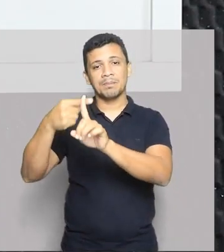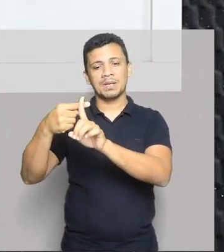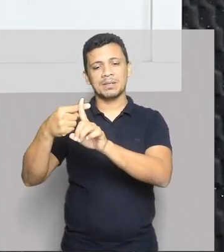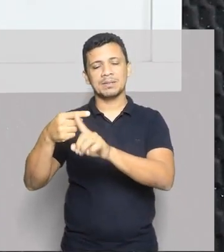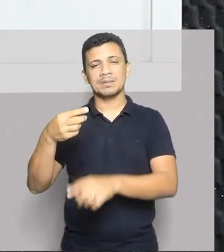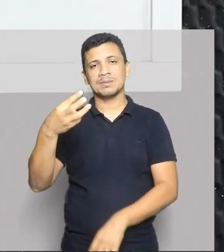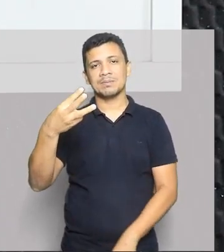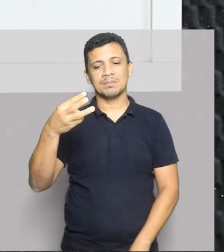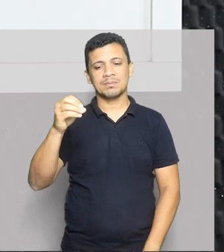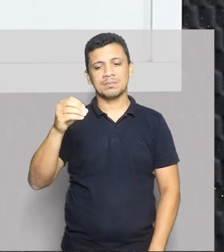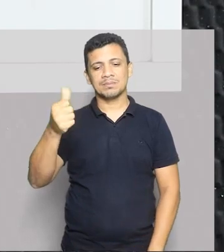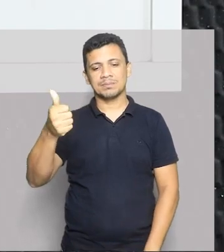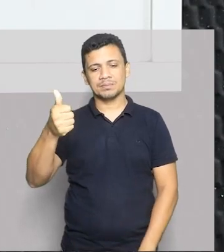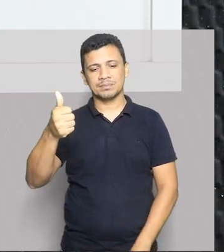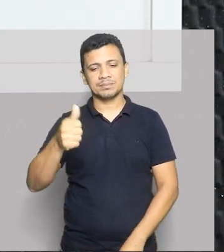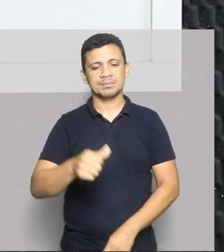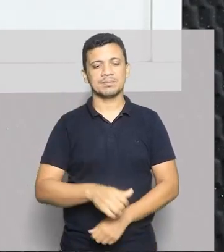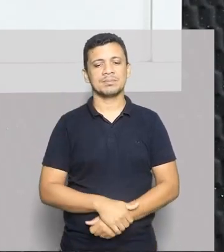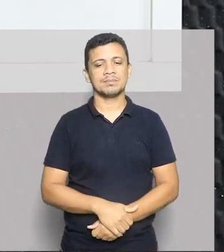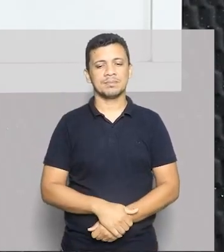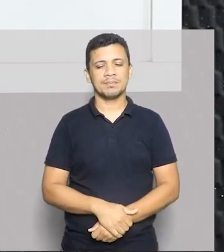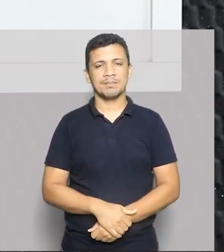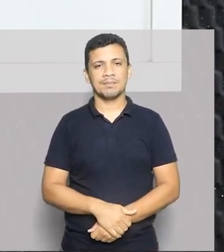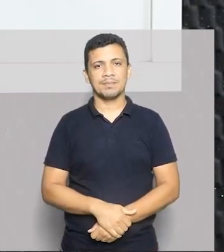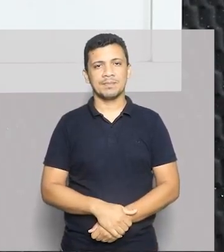com 301,